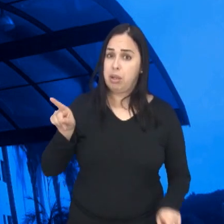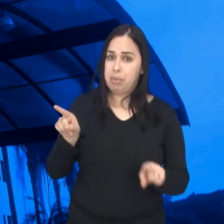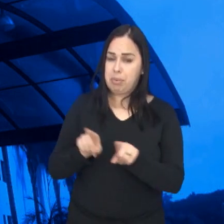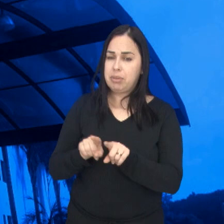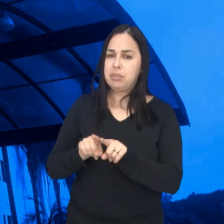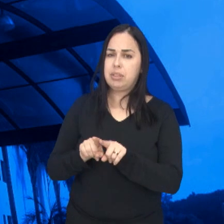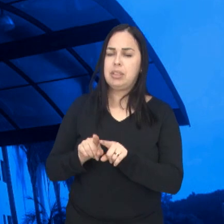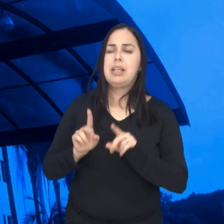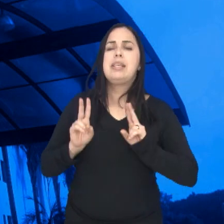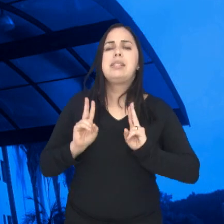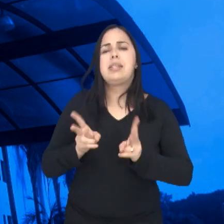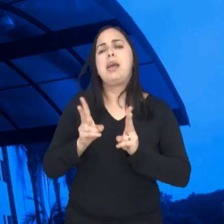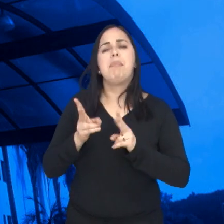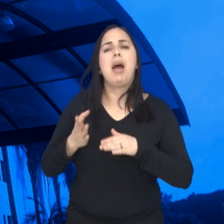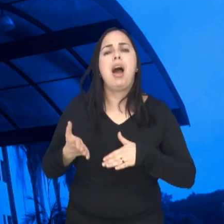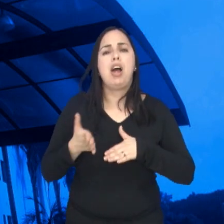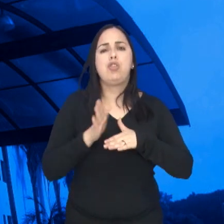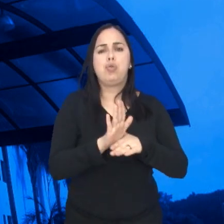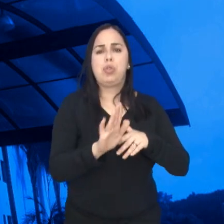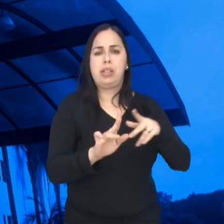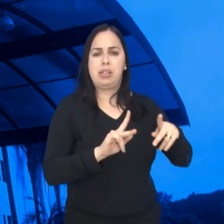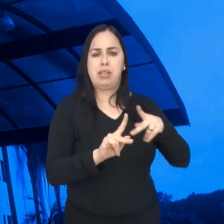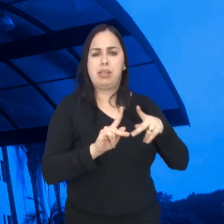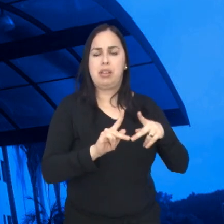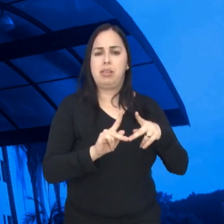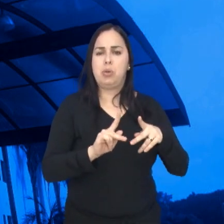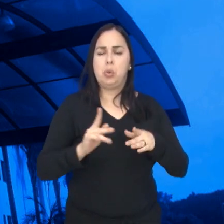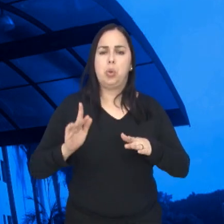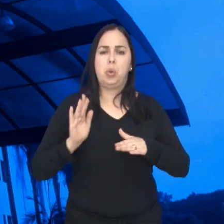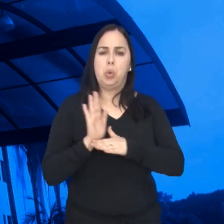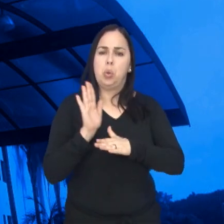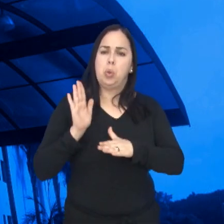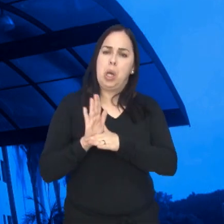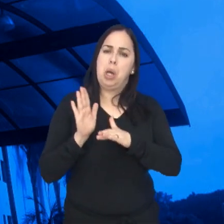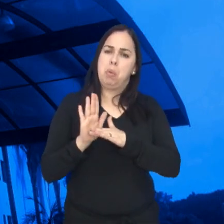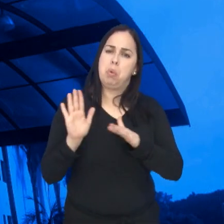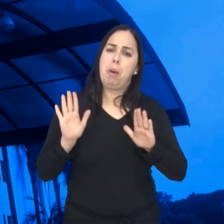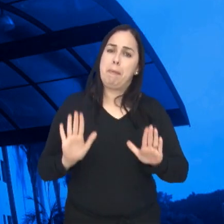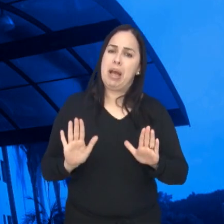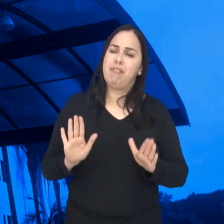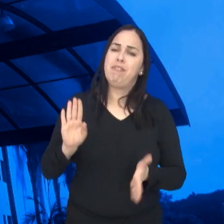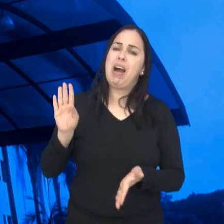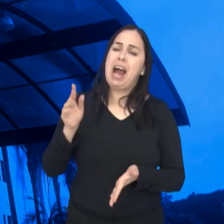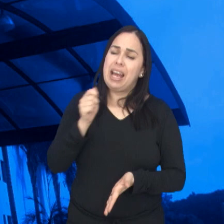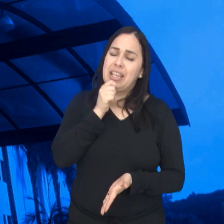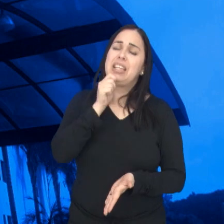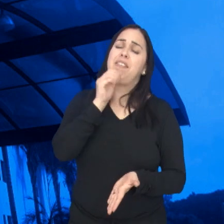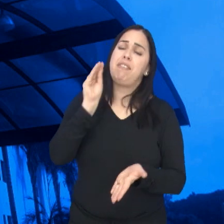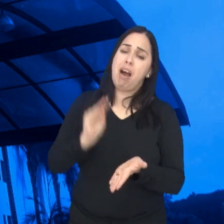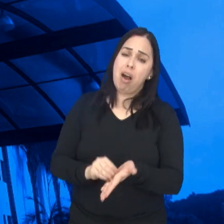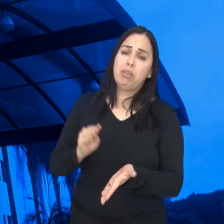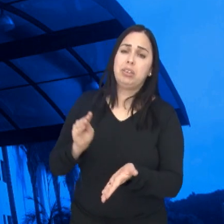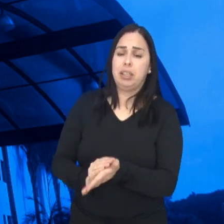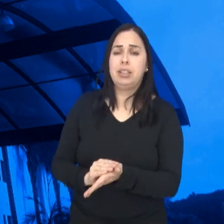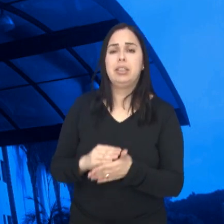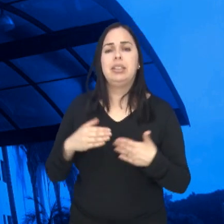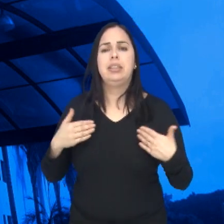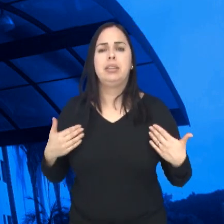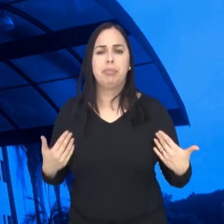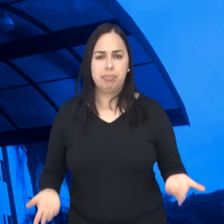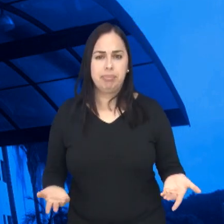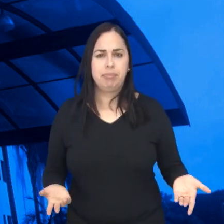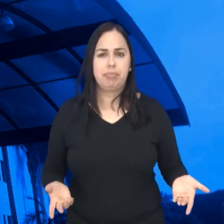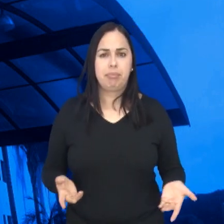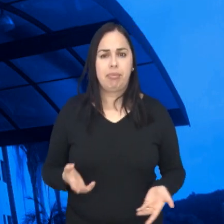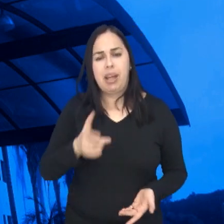têm servido ao município de uma ajuda enorme, mas não é o suficiente. Então,